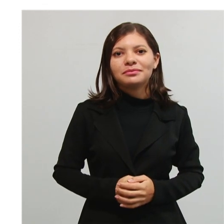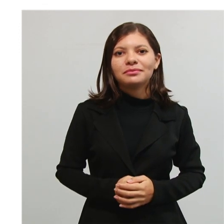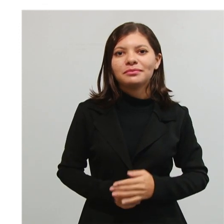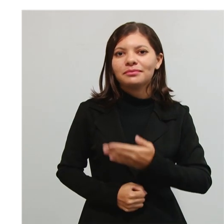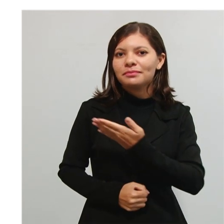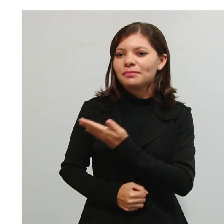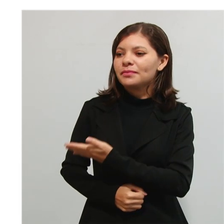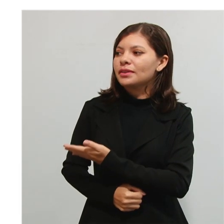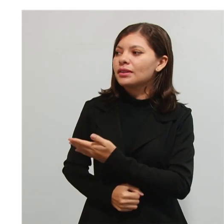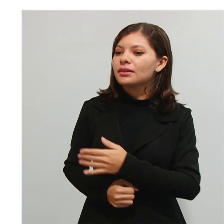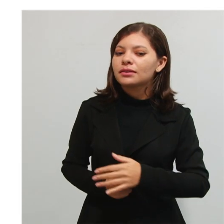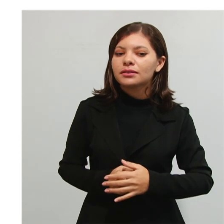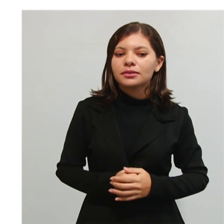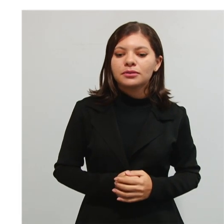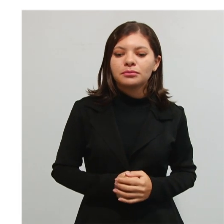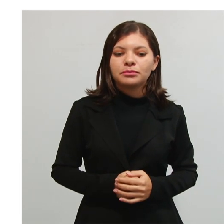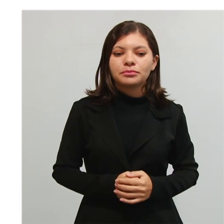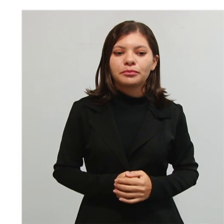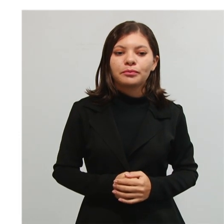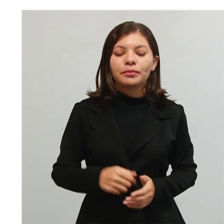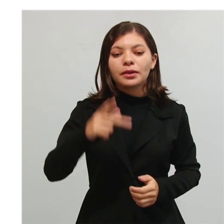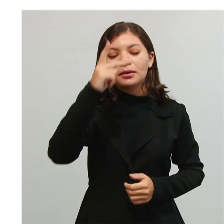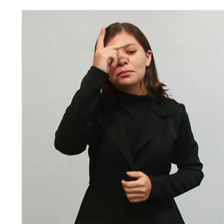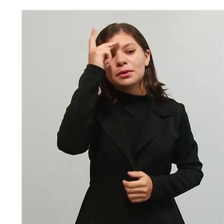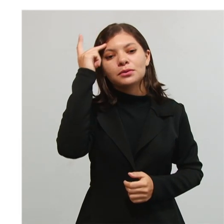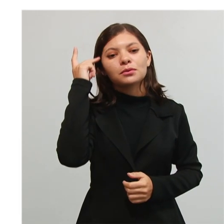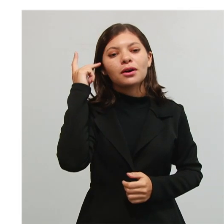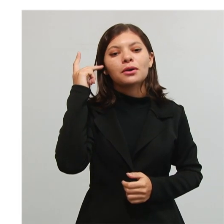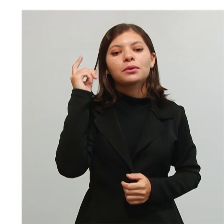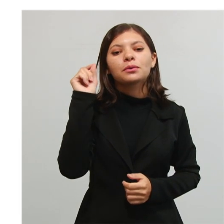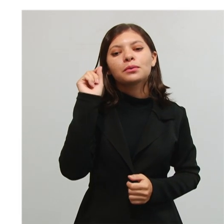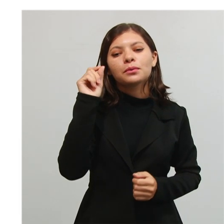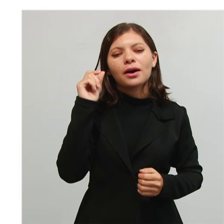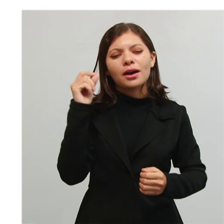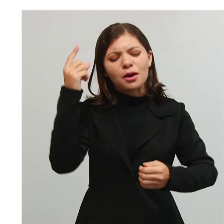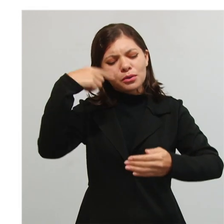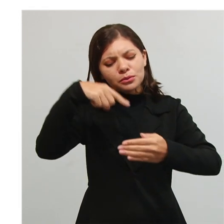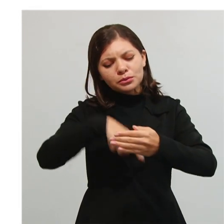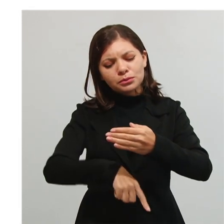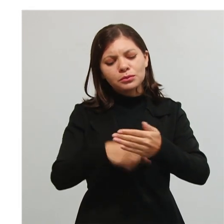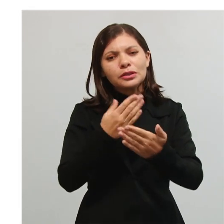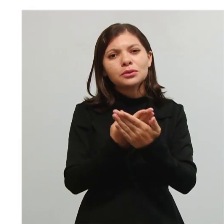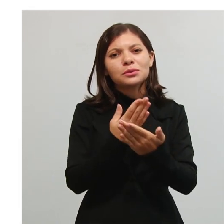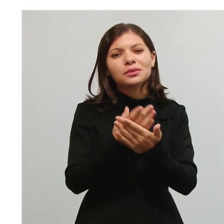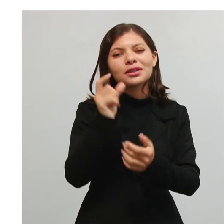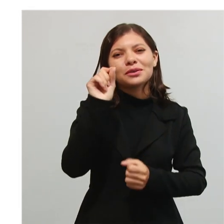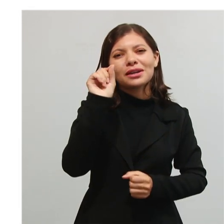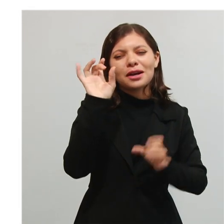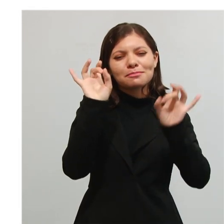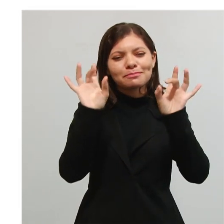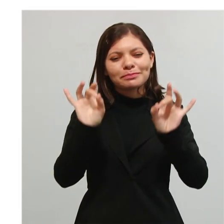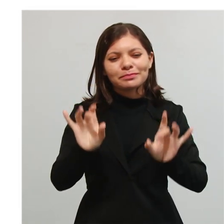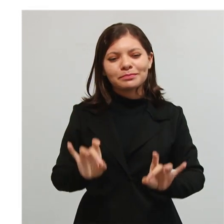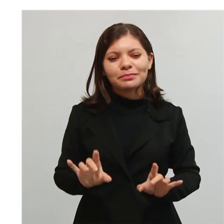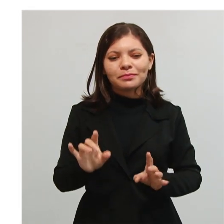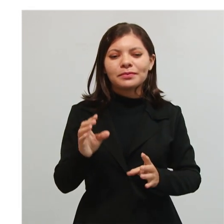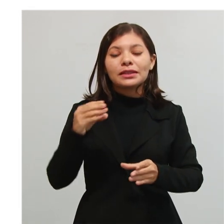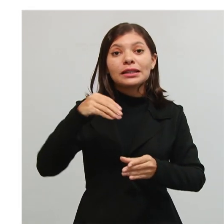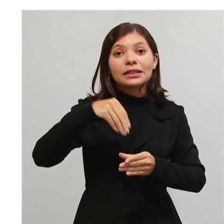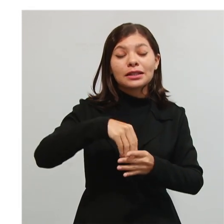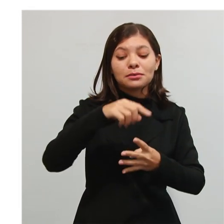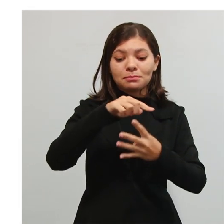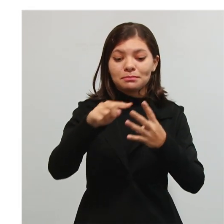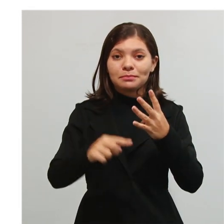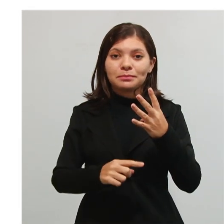adiante pessoal vamos falar um pouquinho aprofundar um pouquinho os nossos conhecimentos dentro dessas